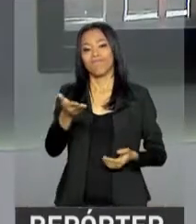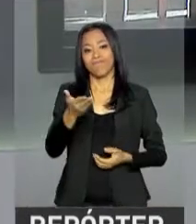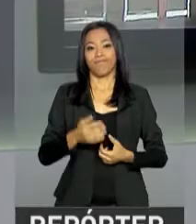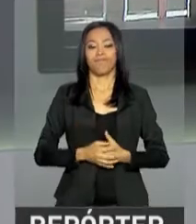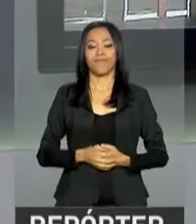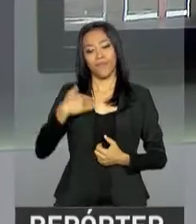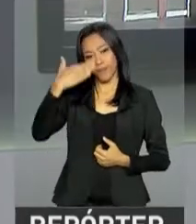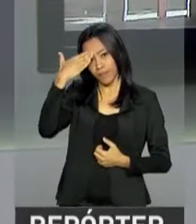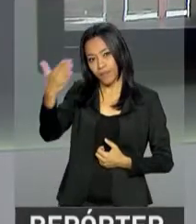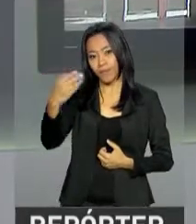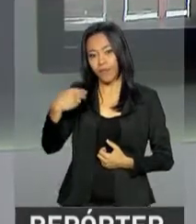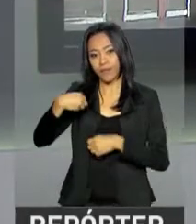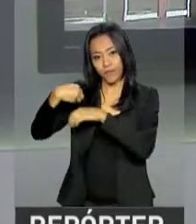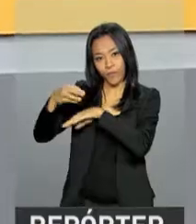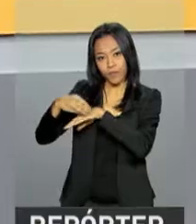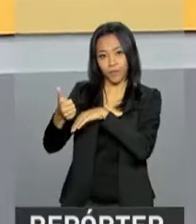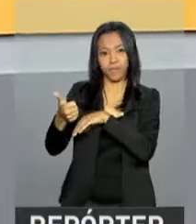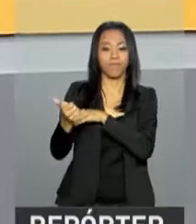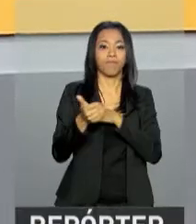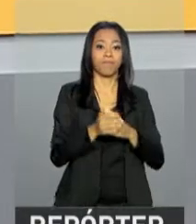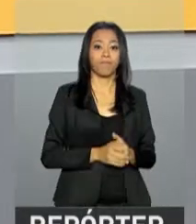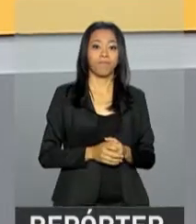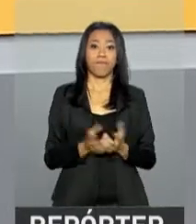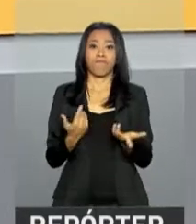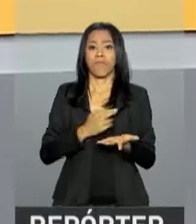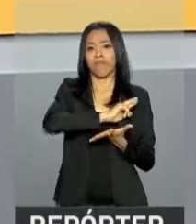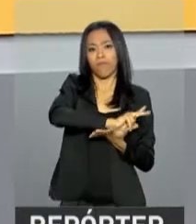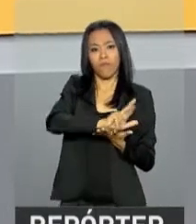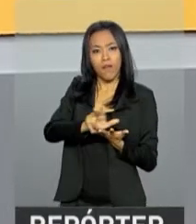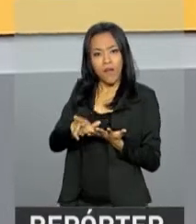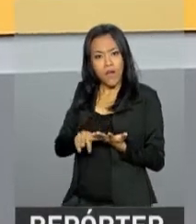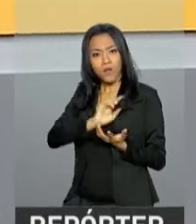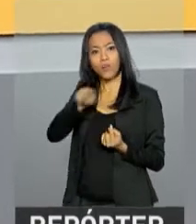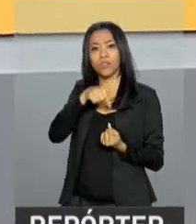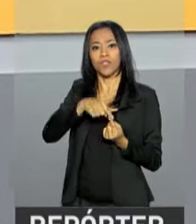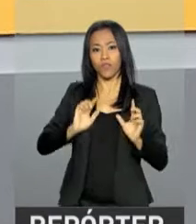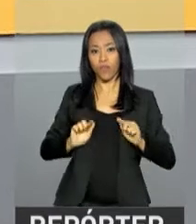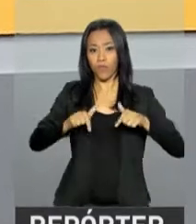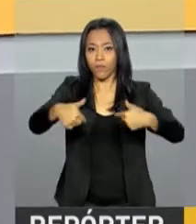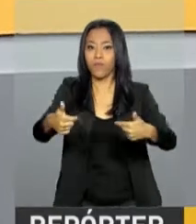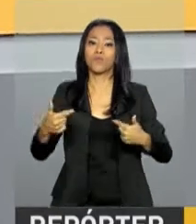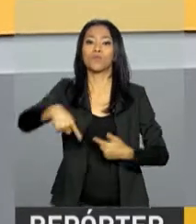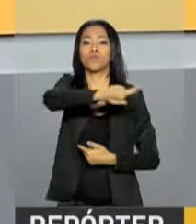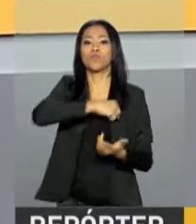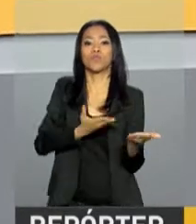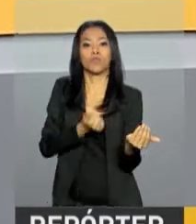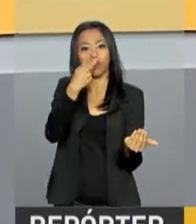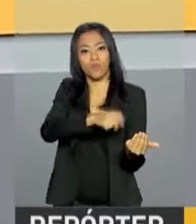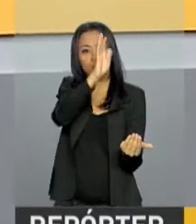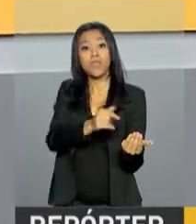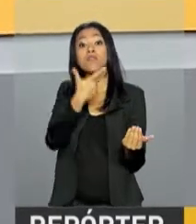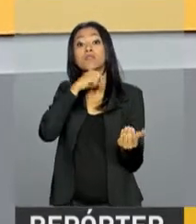você muito obrigada nem pelas suas informações um conjunto de iniciativas para fortalecer os jovens brasileiros em especial aqueles que